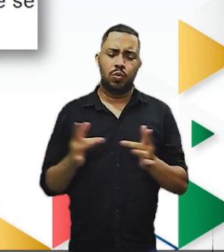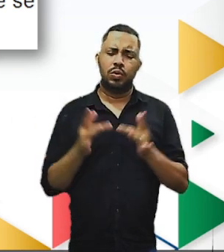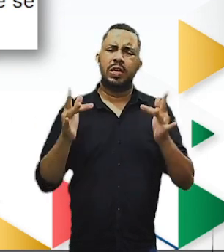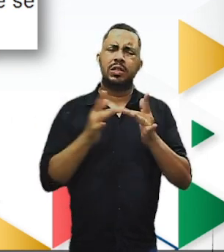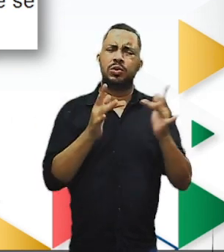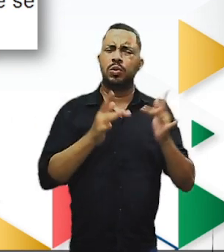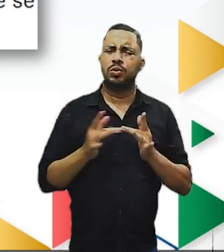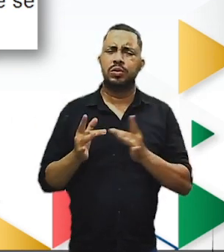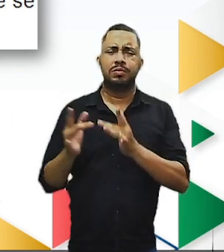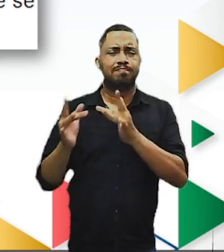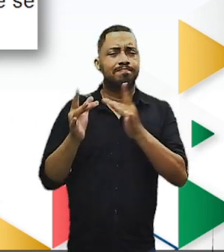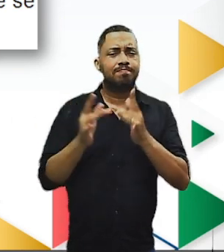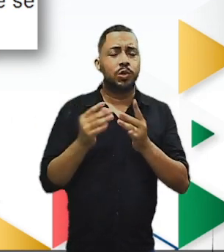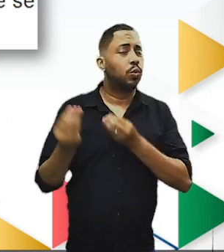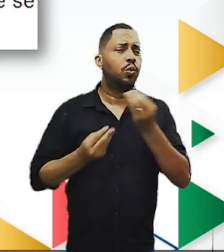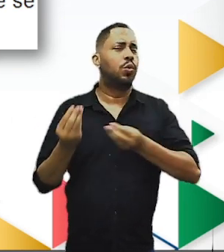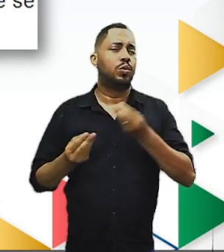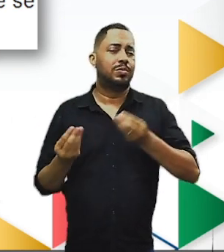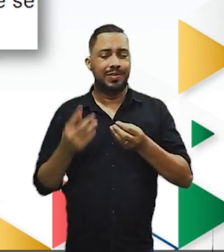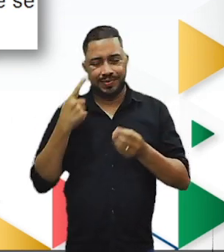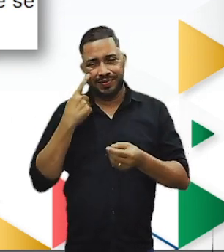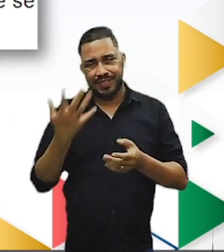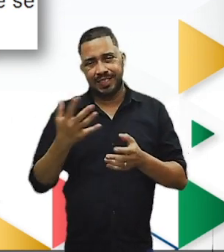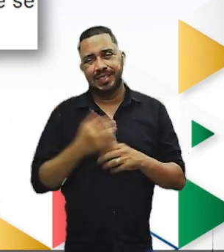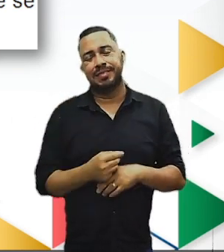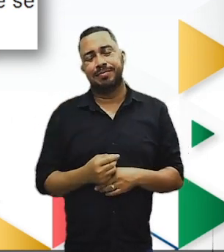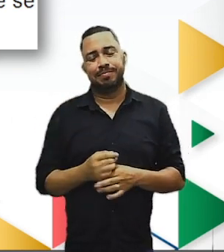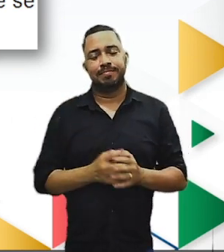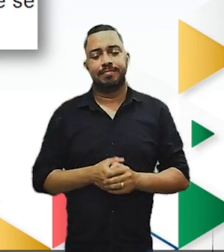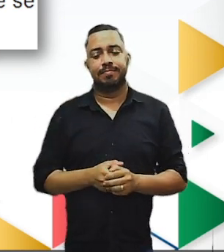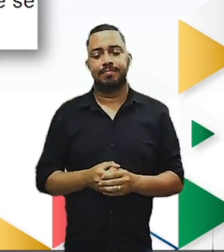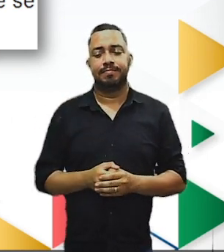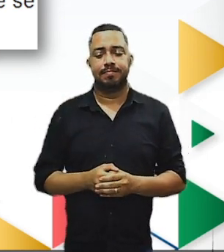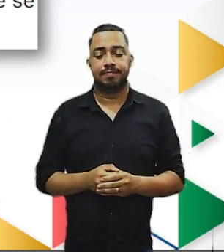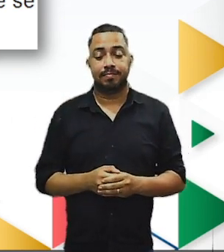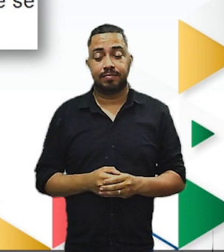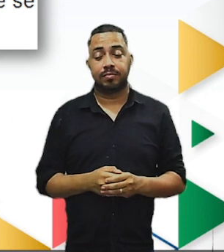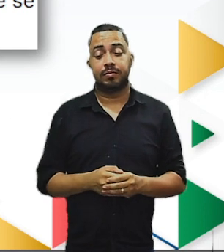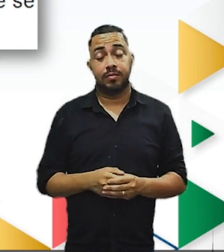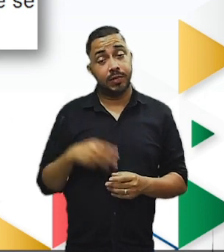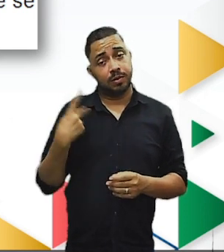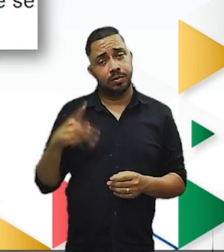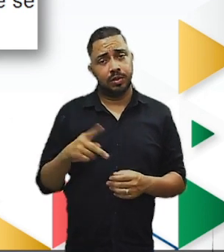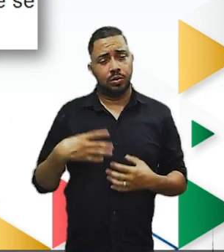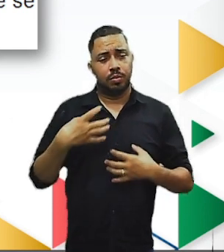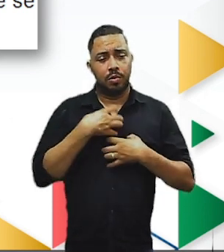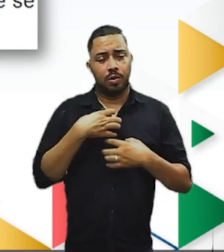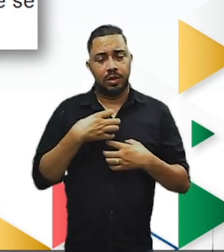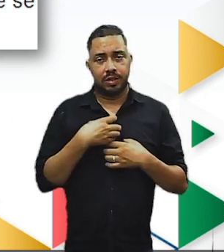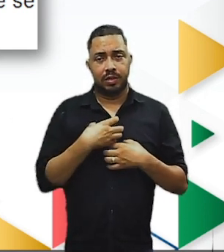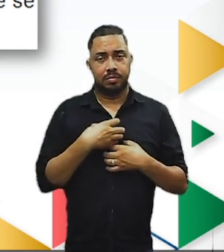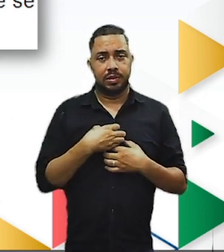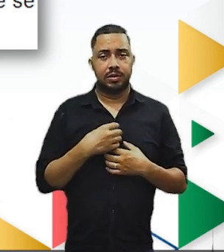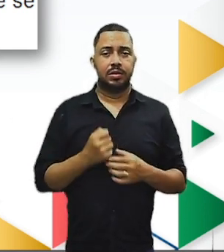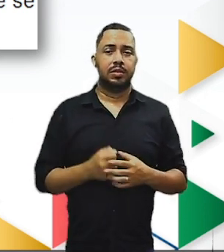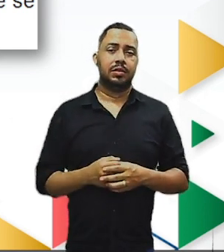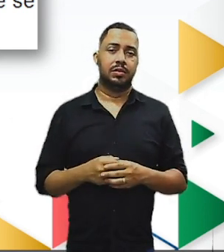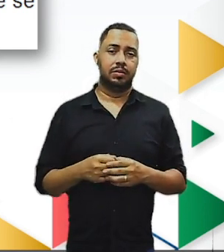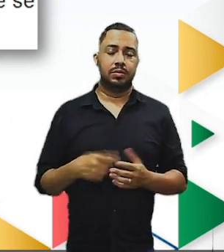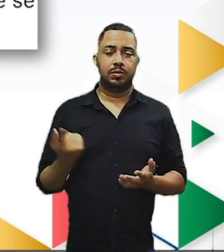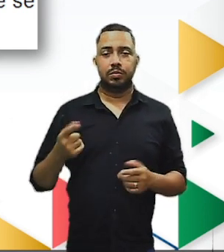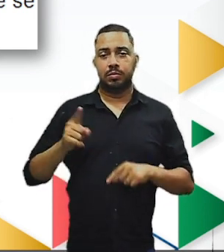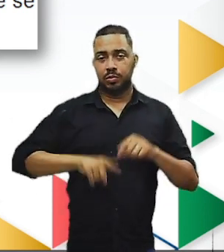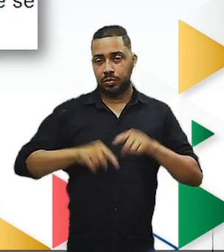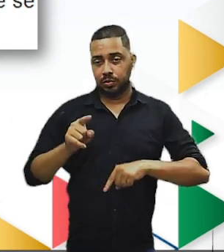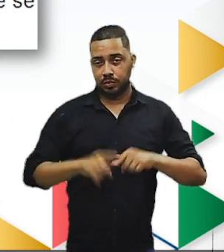assim fazer conexões? Vamos ver? Acompanhem comigo. O seu comportamento perante a marca, no caso, se for um produto